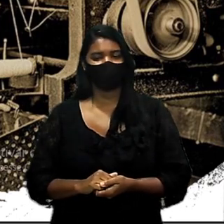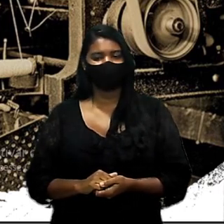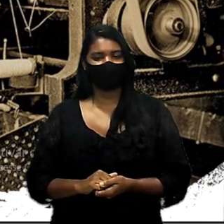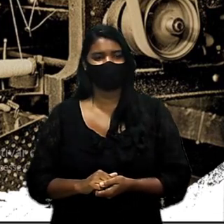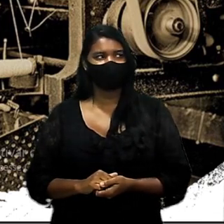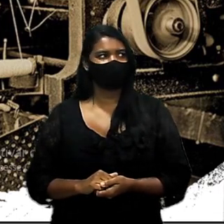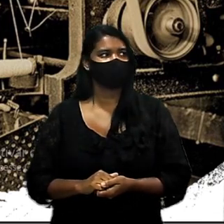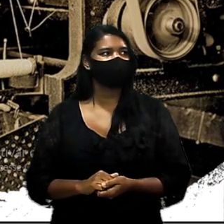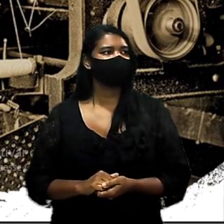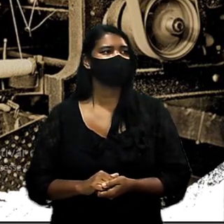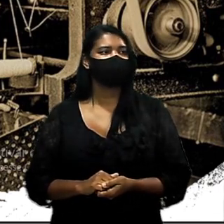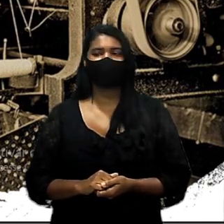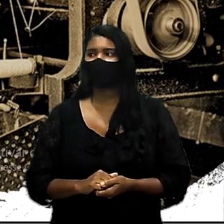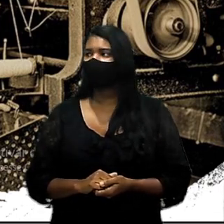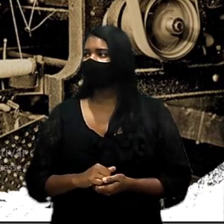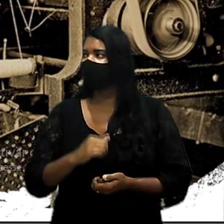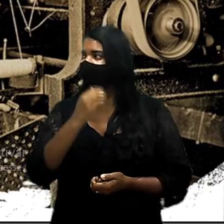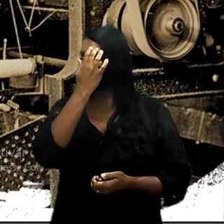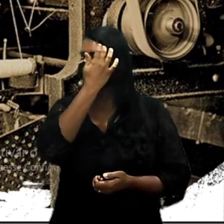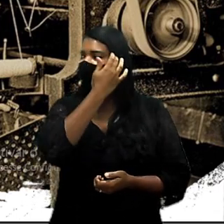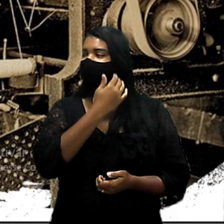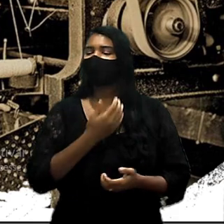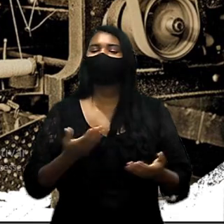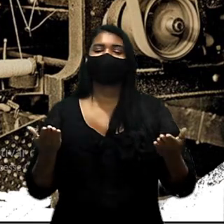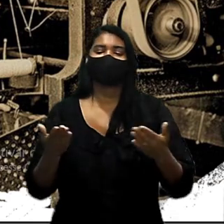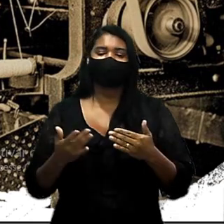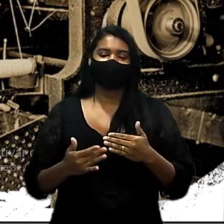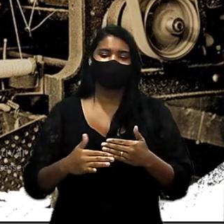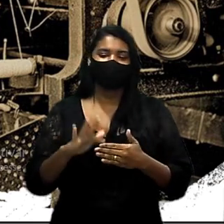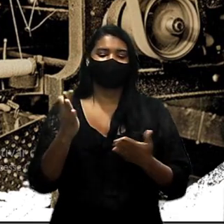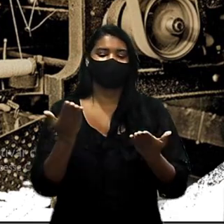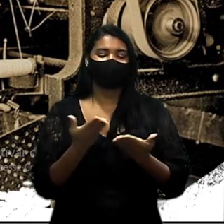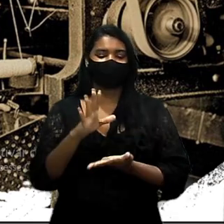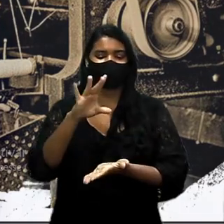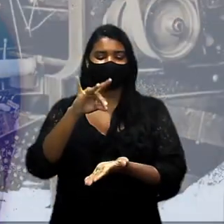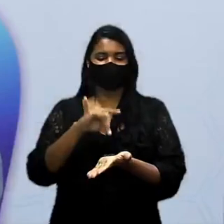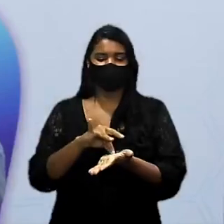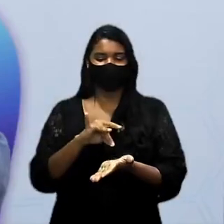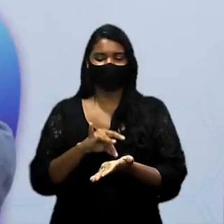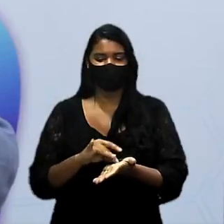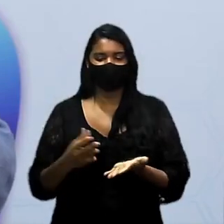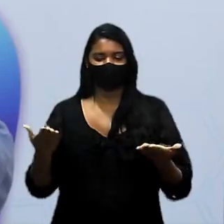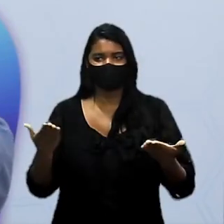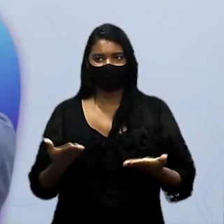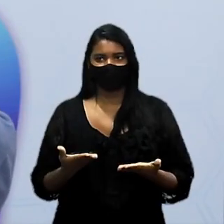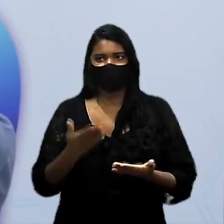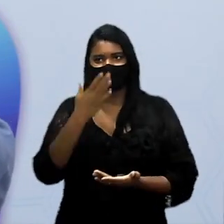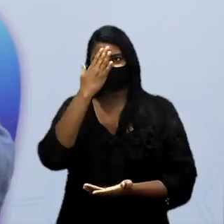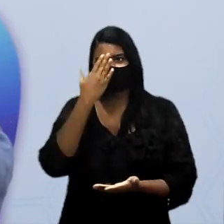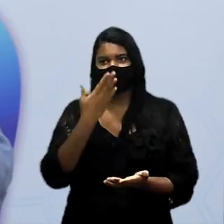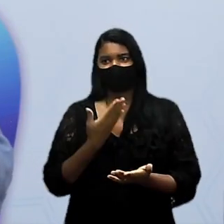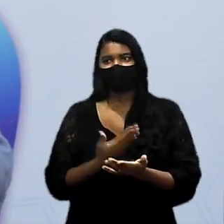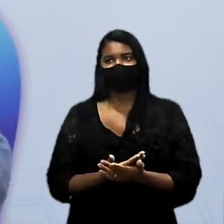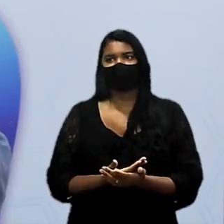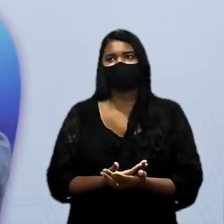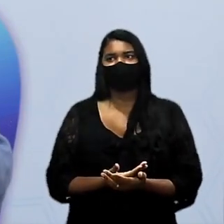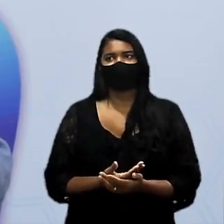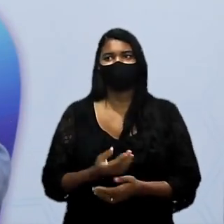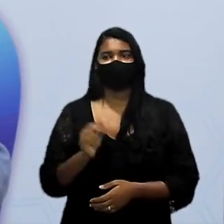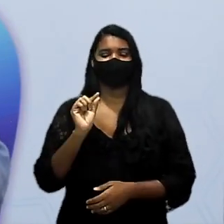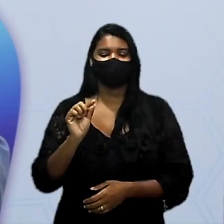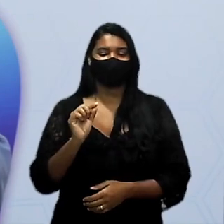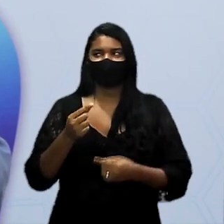pode continuar? Ok. Então, esse percurso, na verdade, hoje, dentro da outra lógica que a